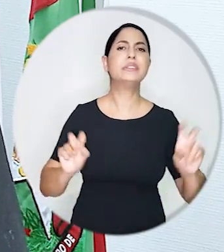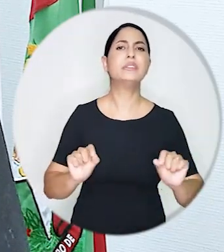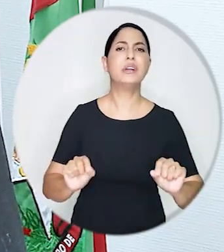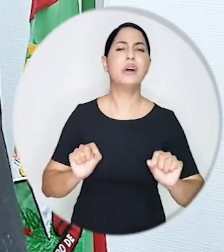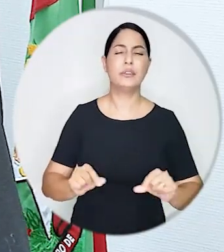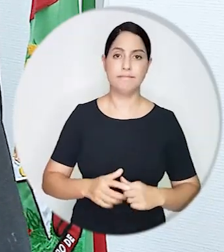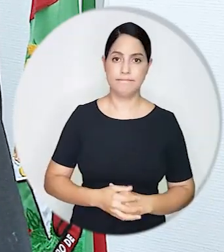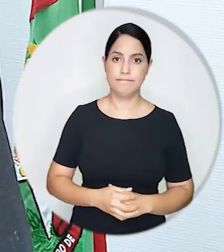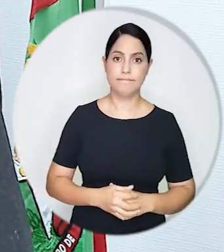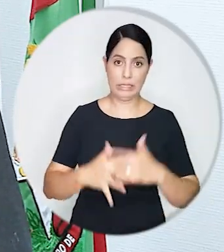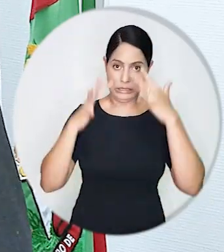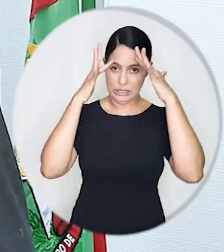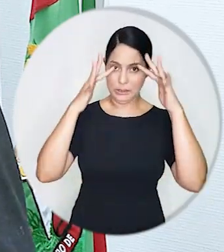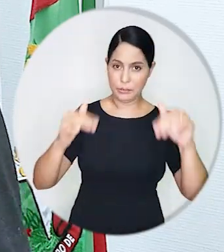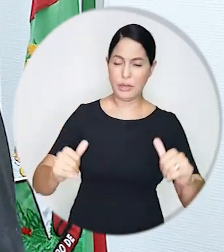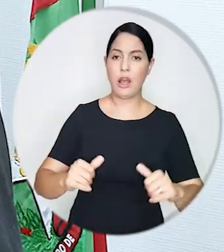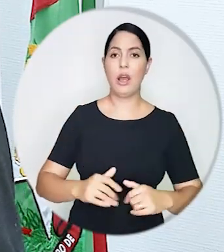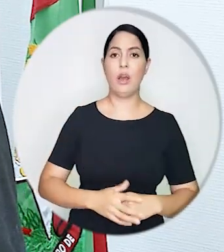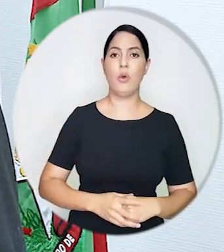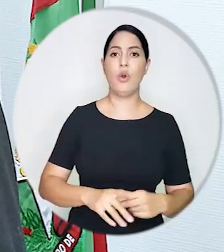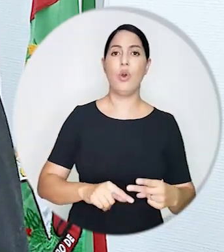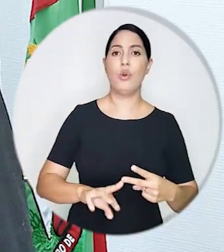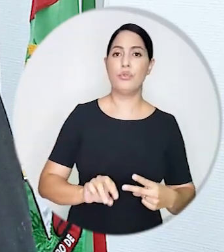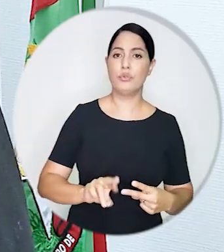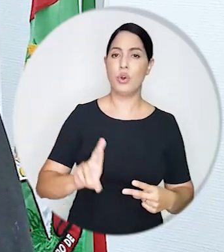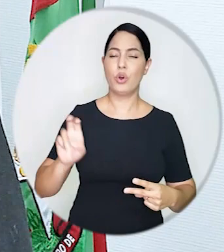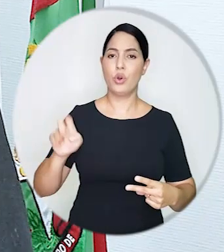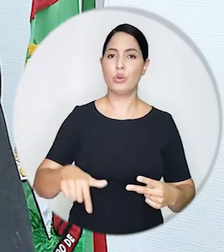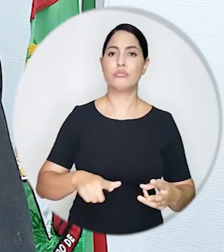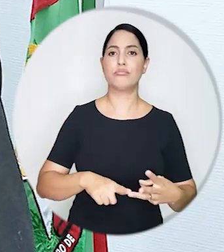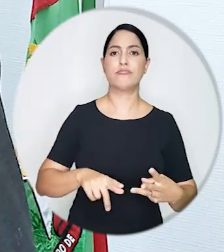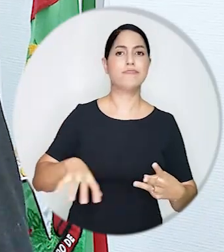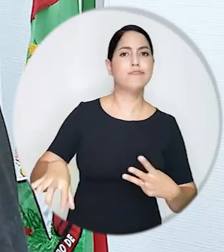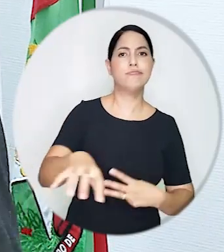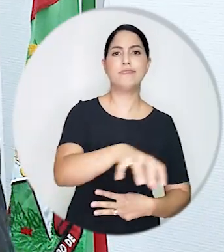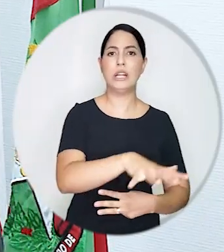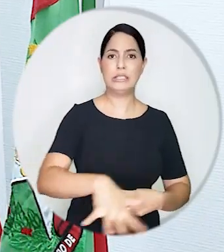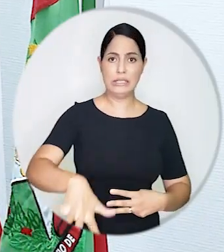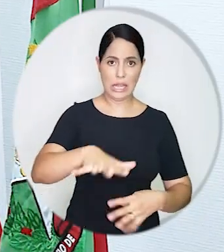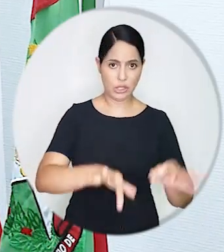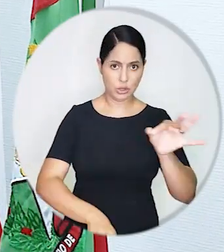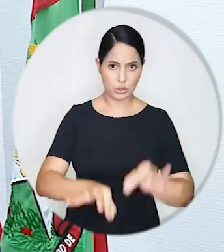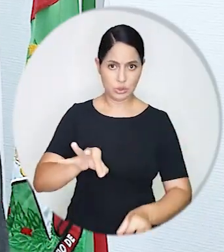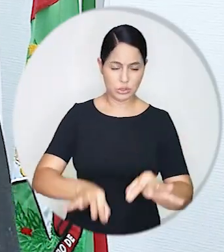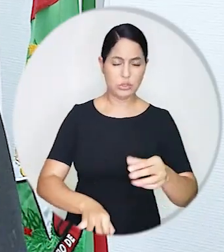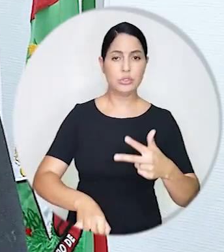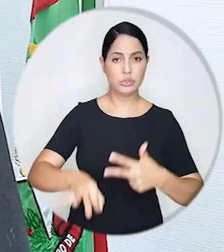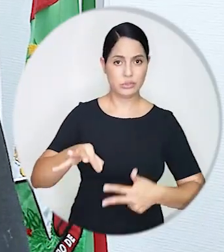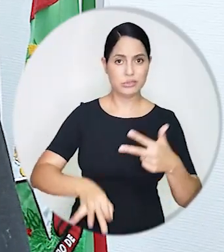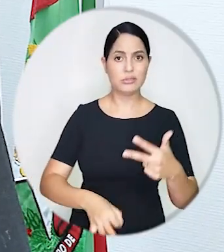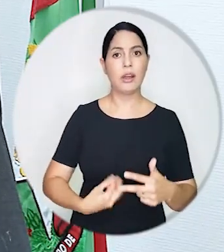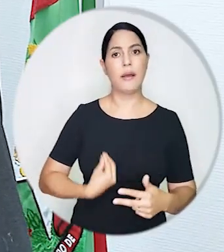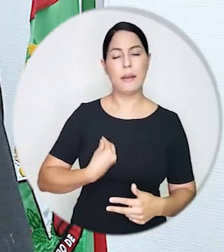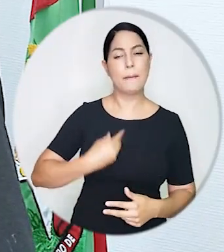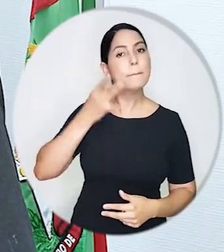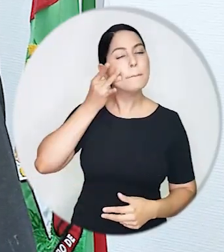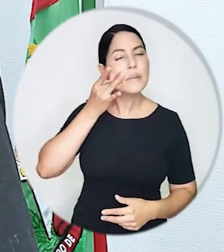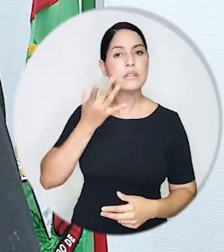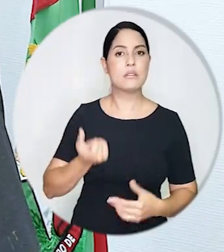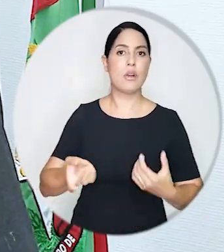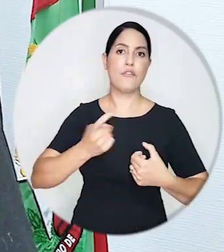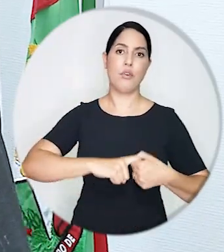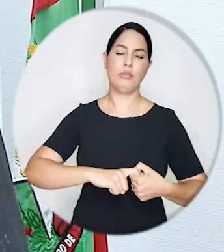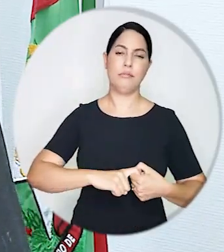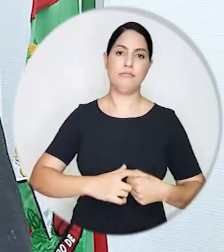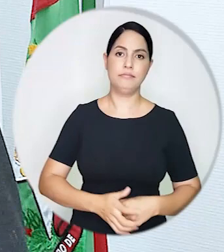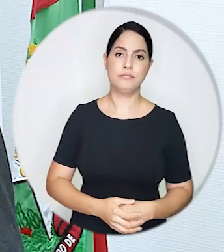presenciais em todas as comarcas, fóruns e tribunais no nosso país. Pleiteamos o cumprimento da decisão obtida